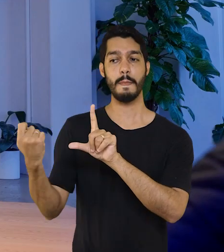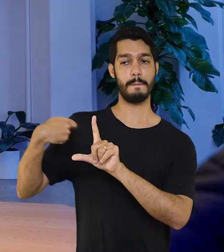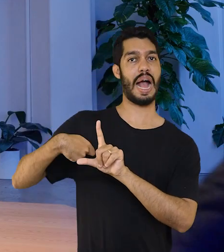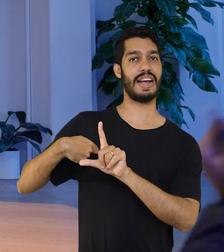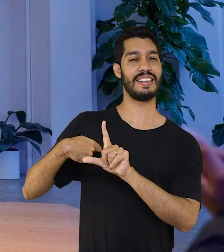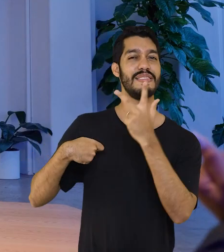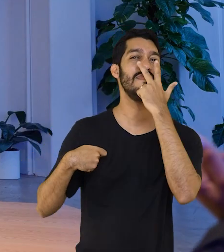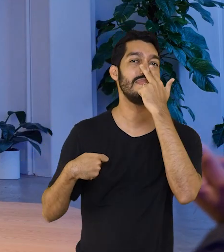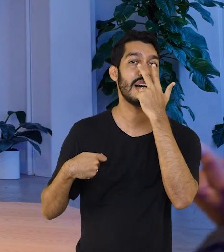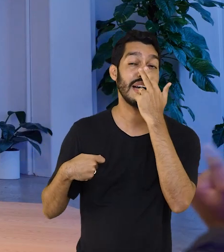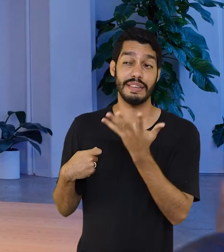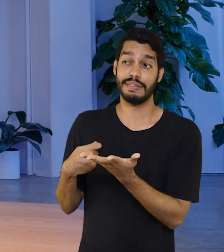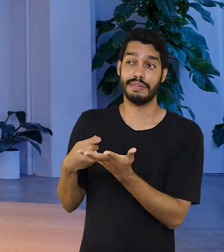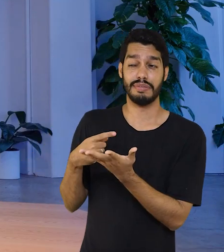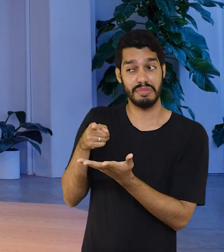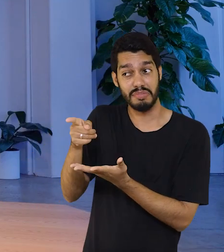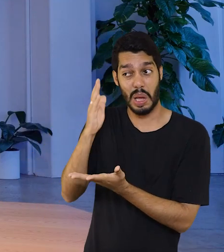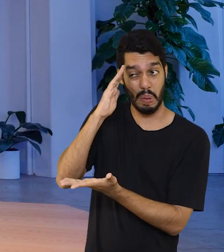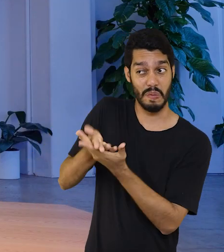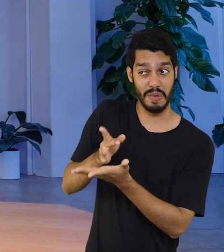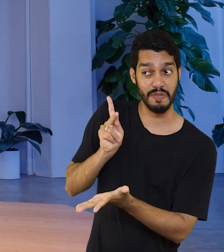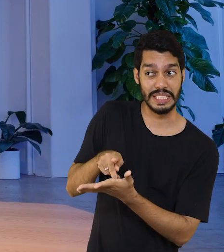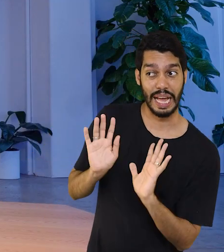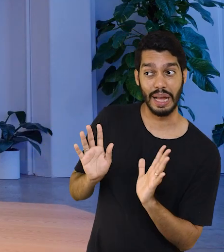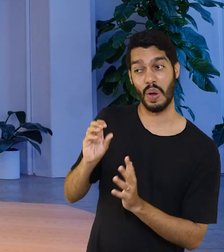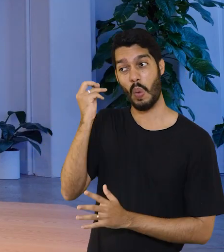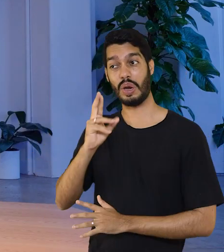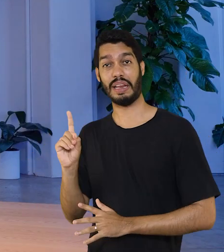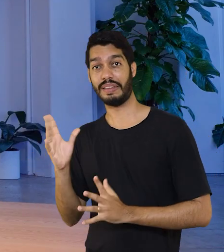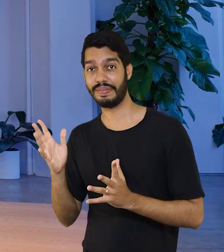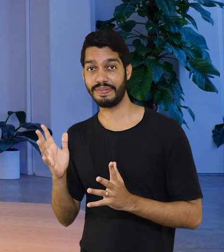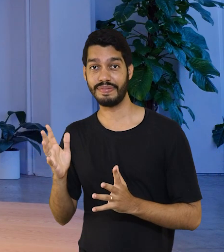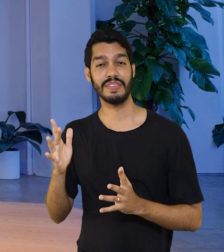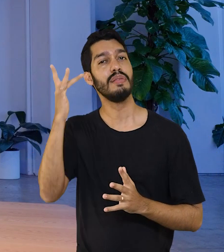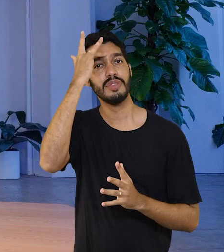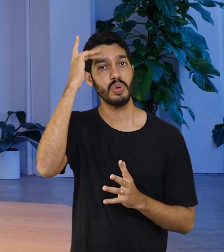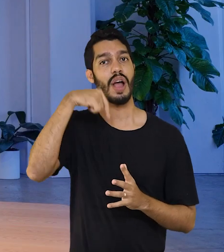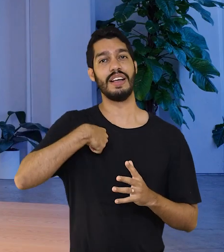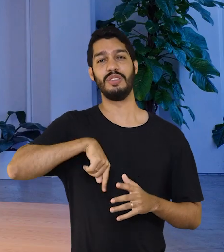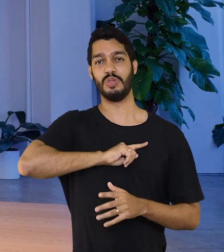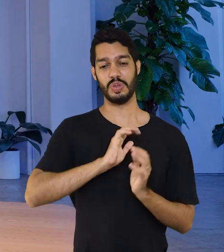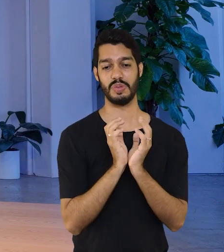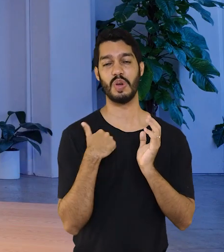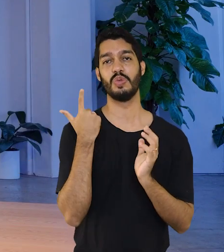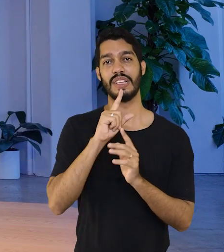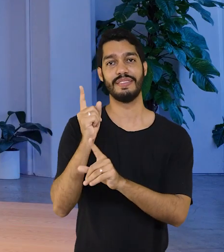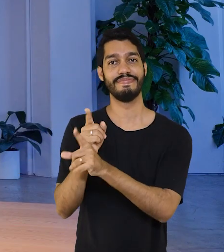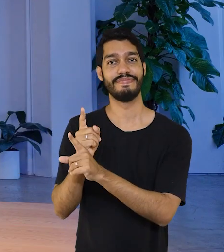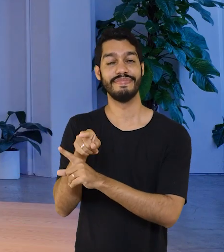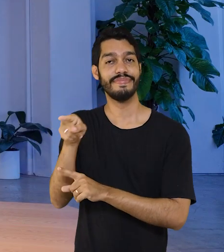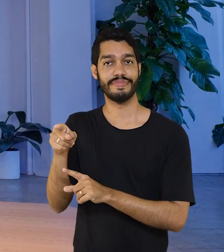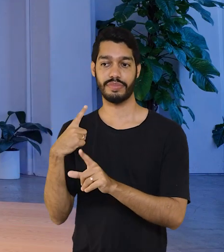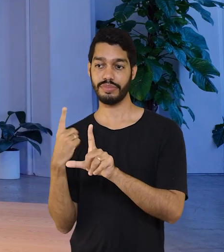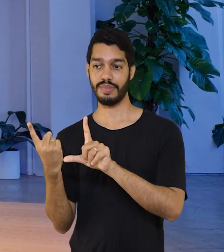ele perde a relevância. Não necessariamente. Depende. Mas ele vai para outra categoria. É outra categoria, né? Na nossa plataforma, a gente consegue classificar e